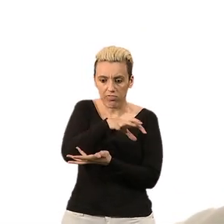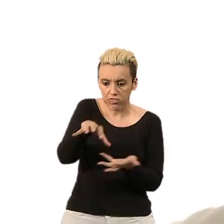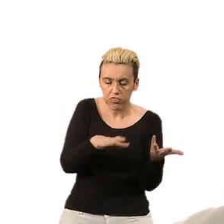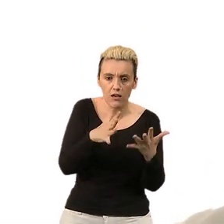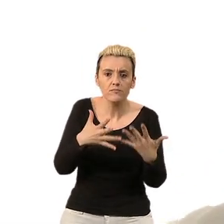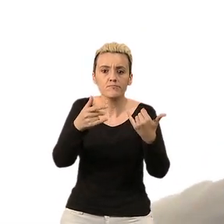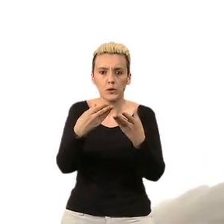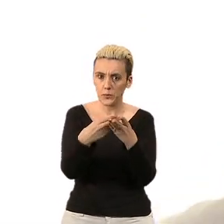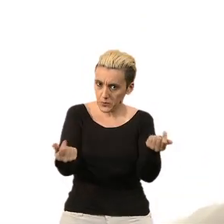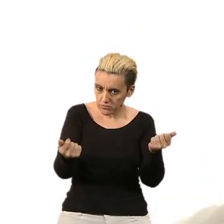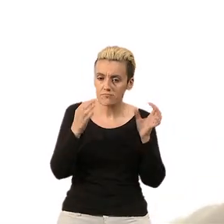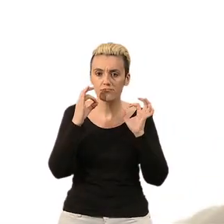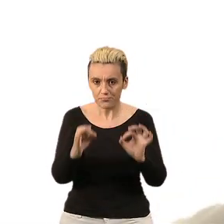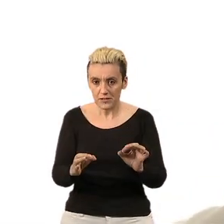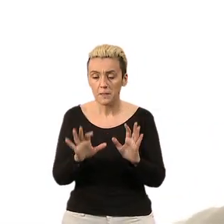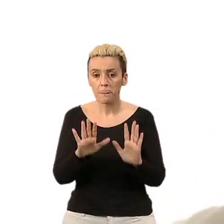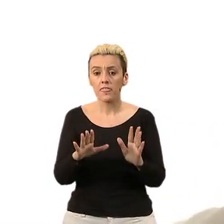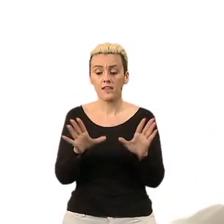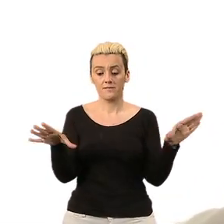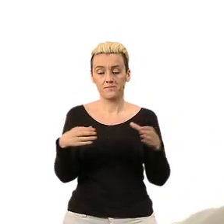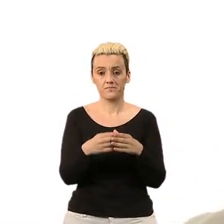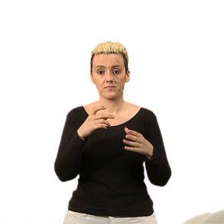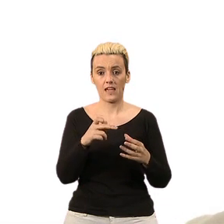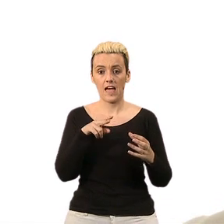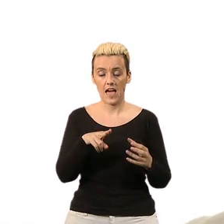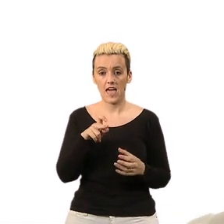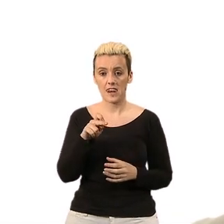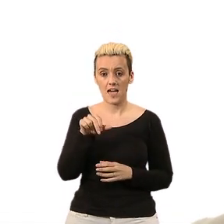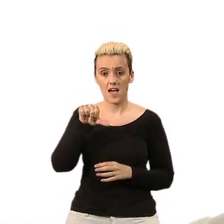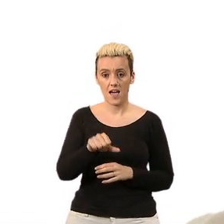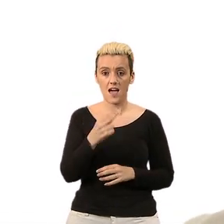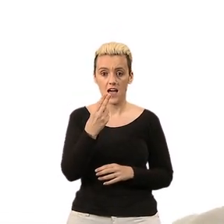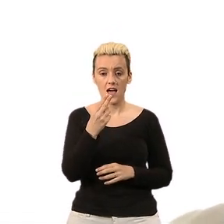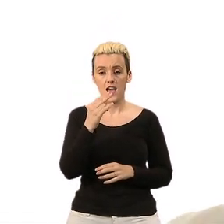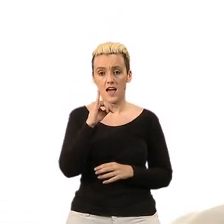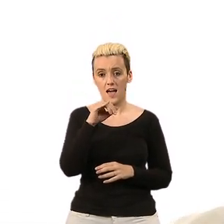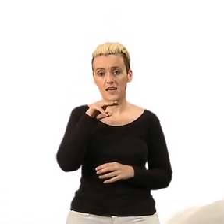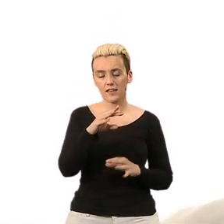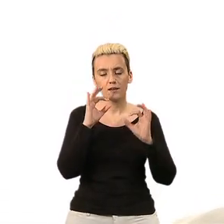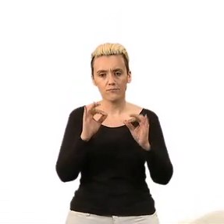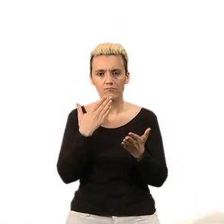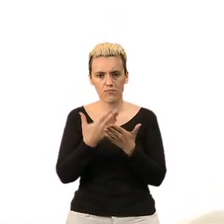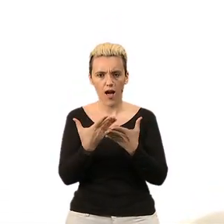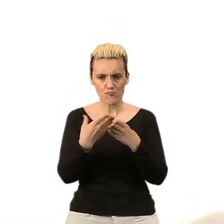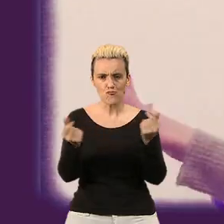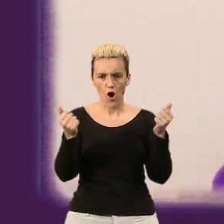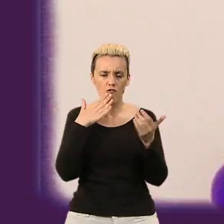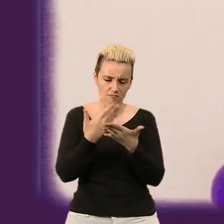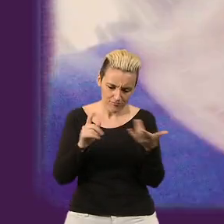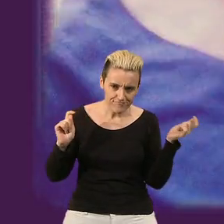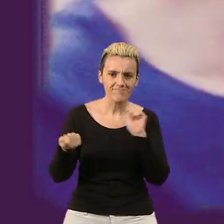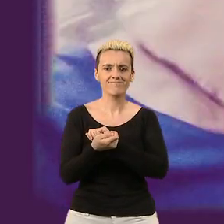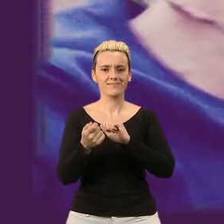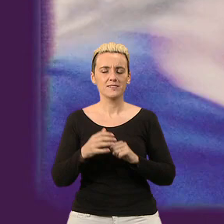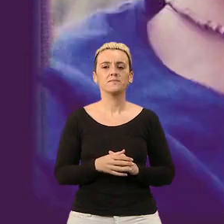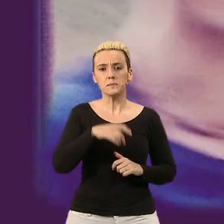bonança e os Anakin de certeza que vão sobreviver a isto e onde dar a volta. Há gente